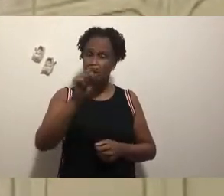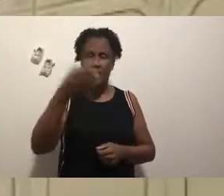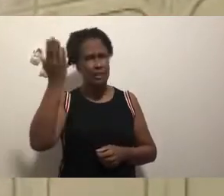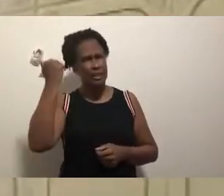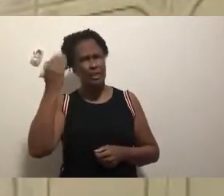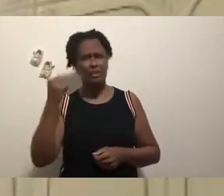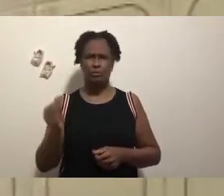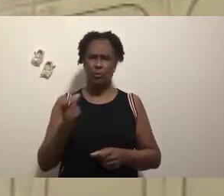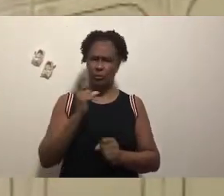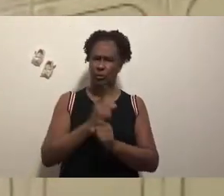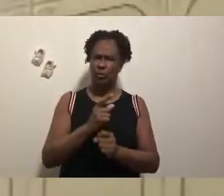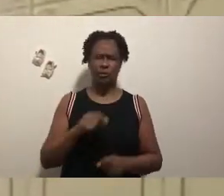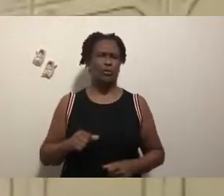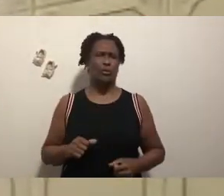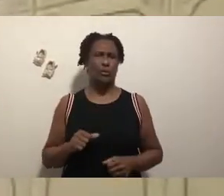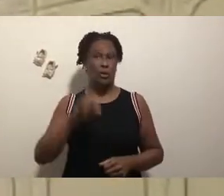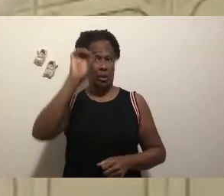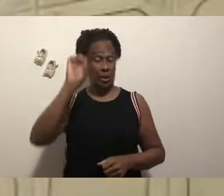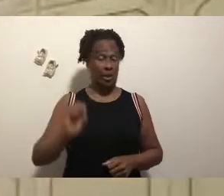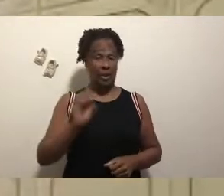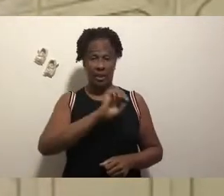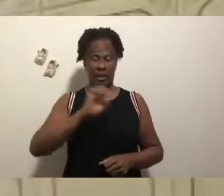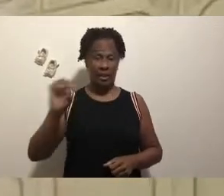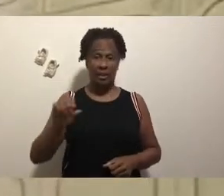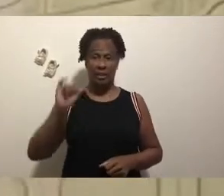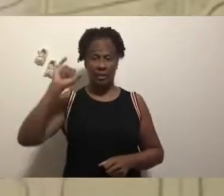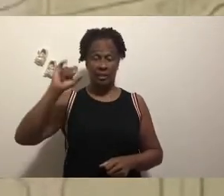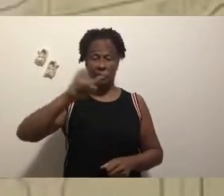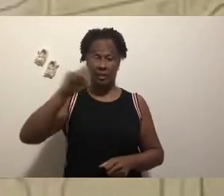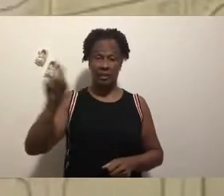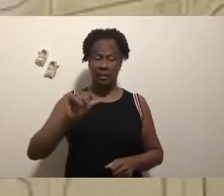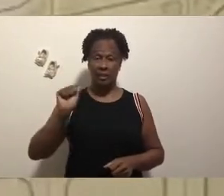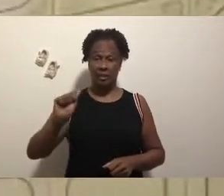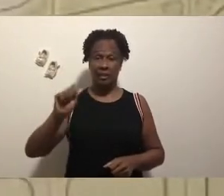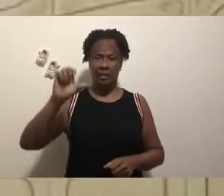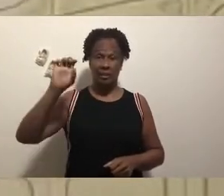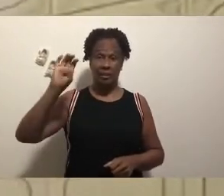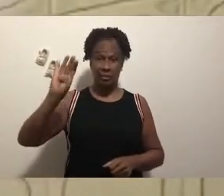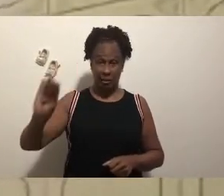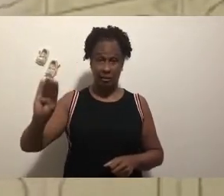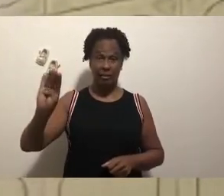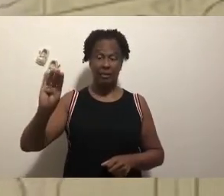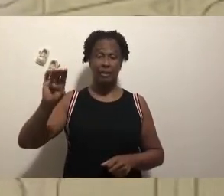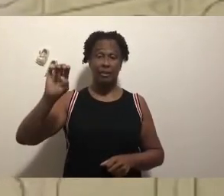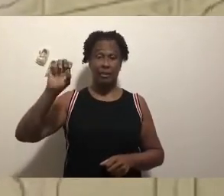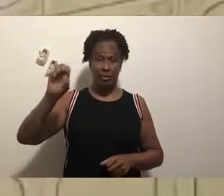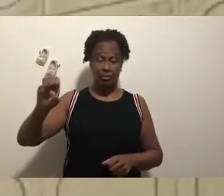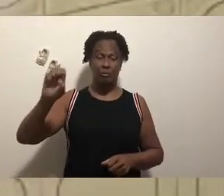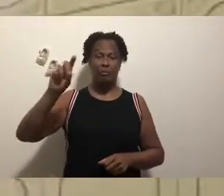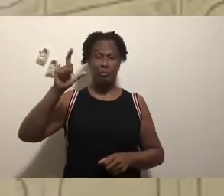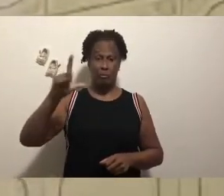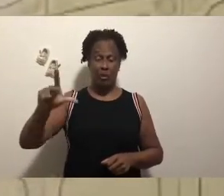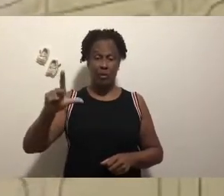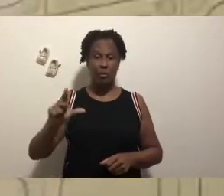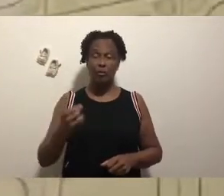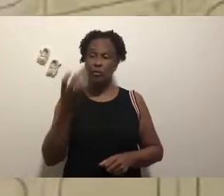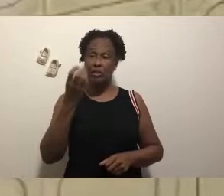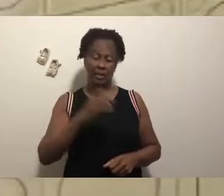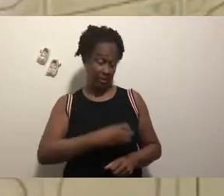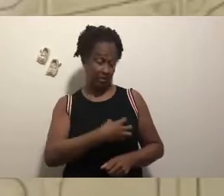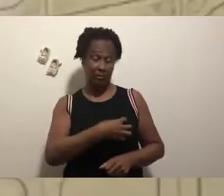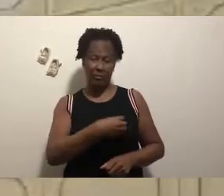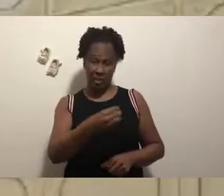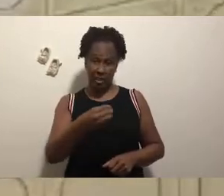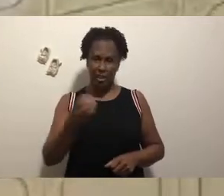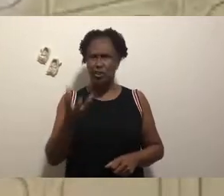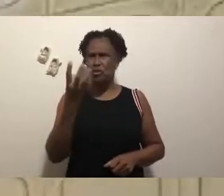passado? A catequista Isabel disse que nossa vida é cheia de decisões. Decidimos